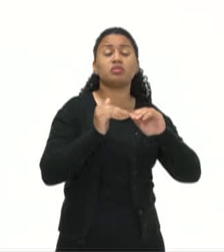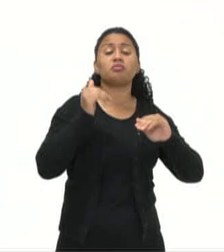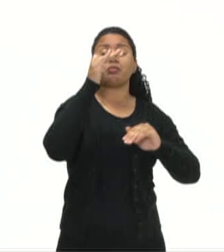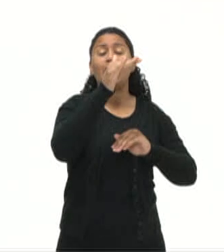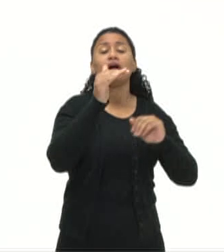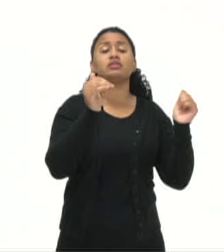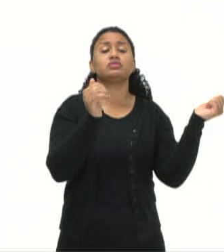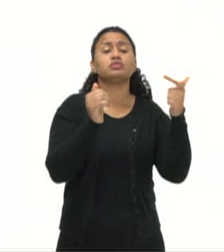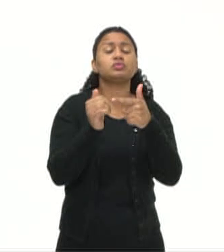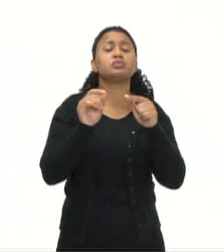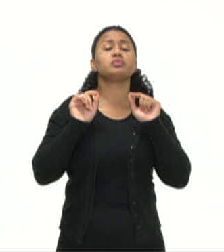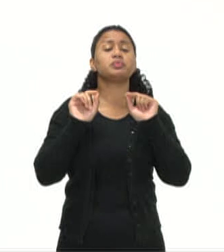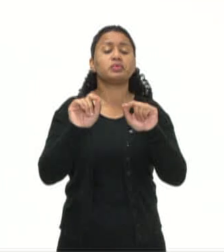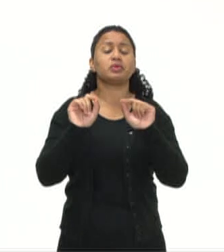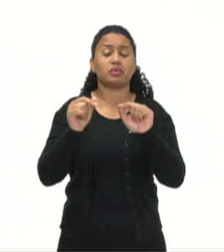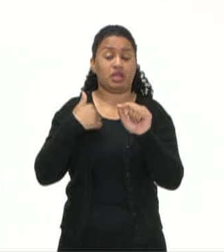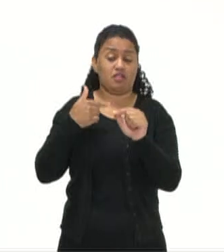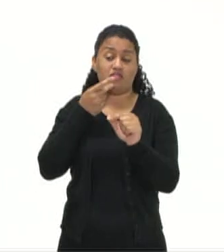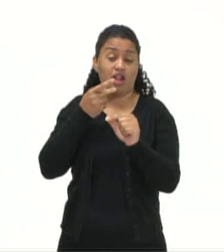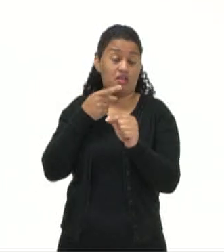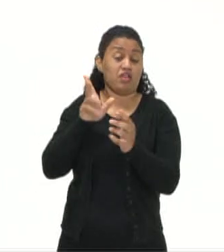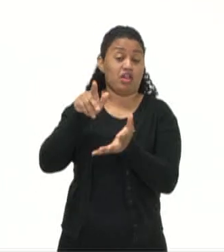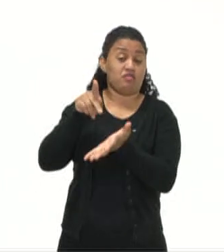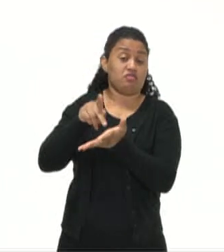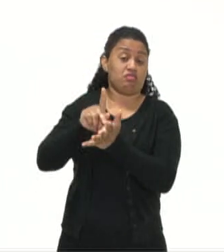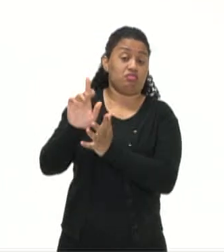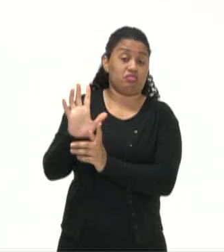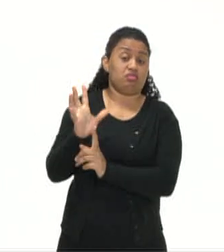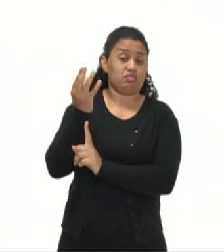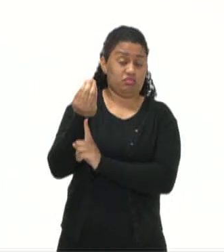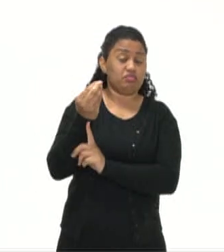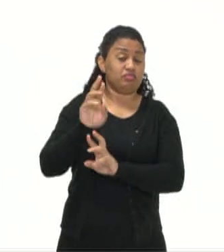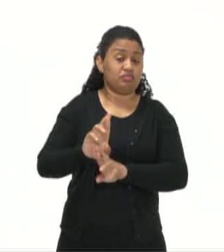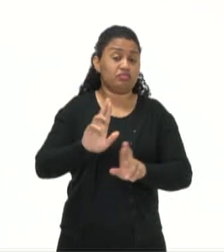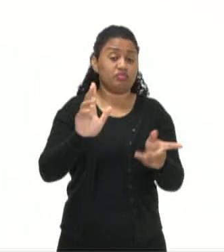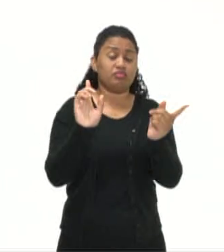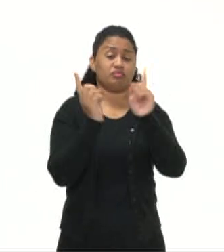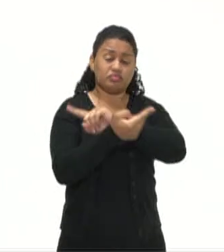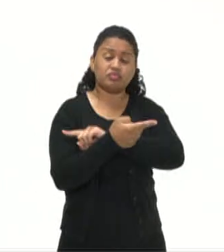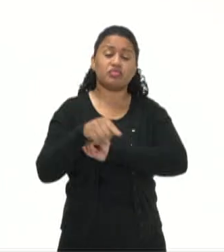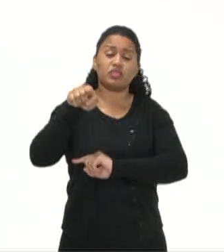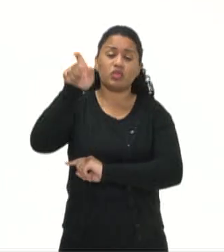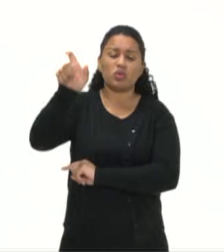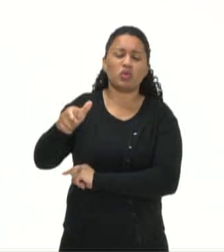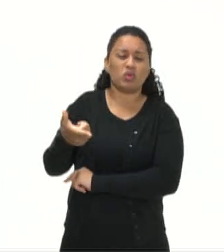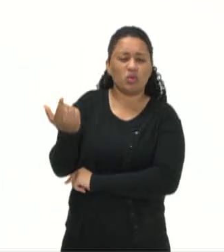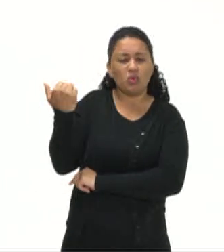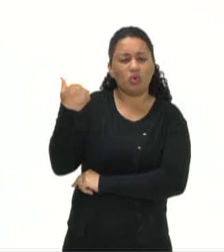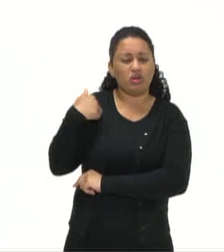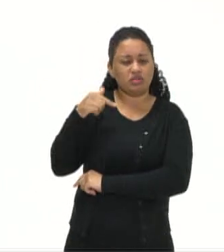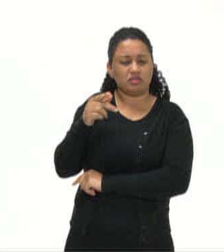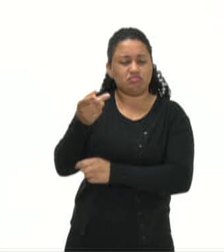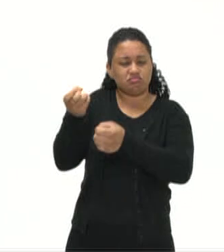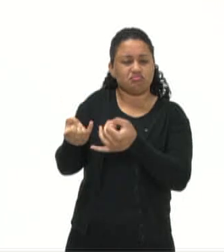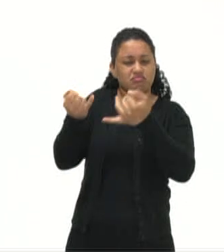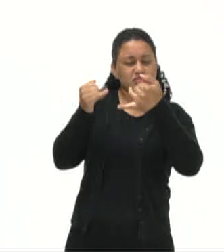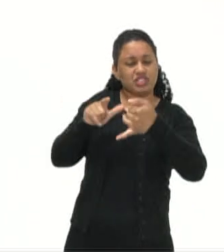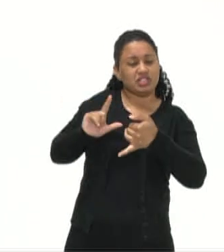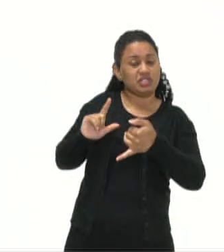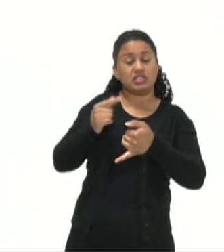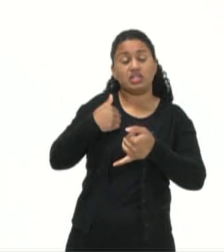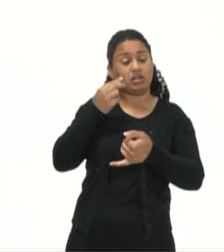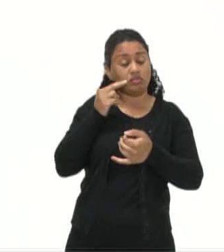acima daquilo que se chamava da verdadeira arte. E, ao contrário de Kandinsky, que a gente falou aqui na parte anterior, ele não